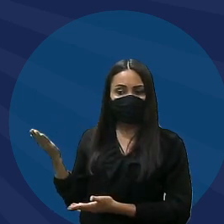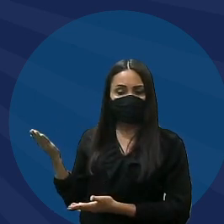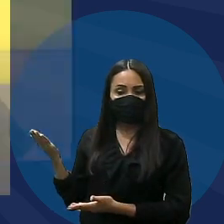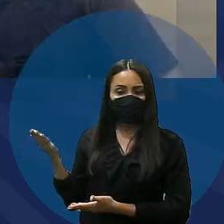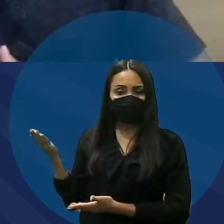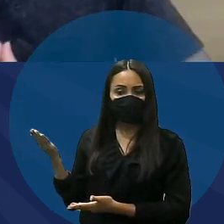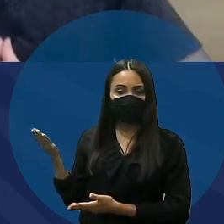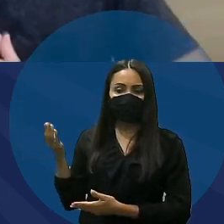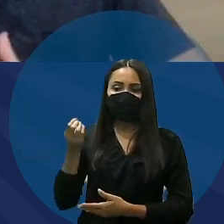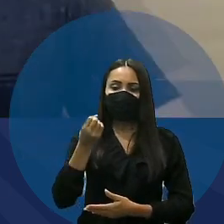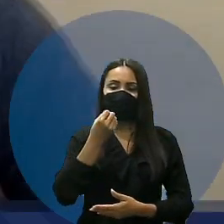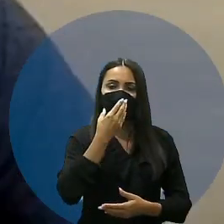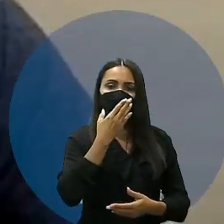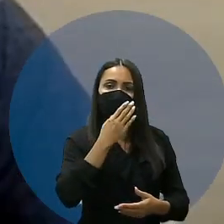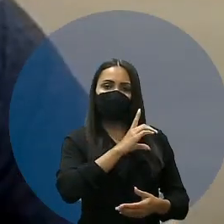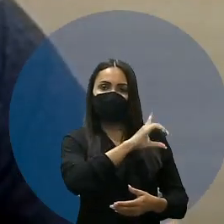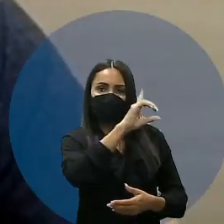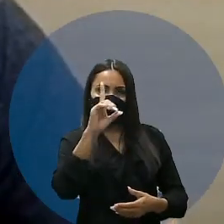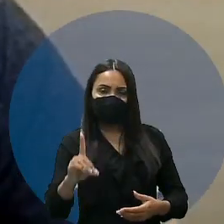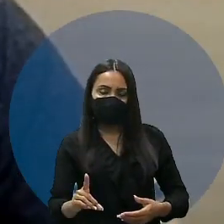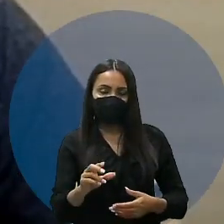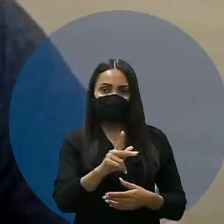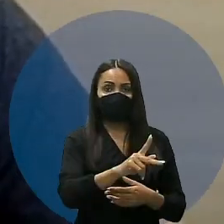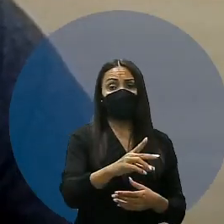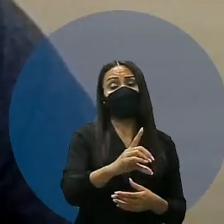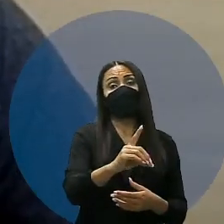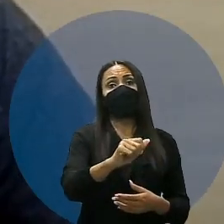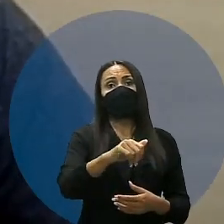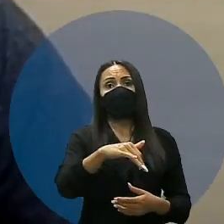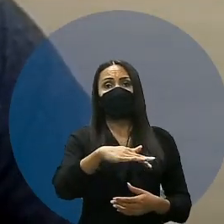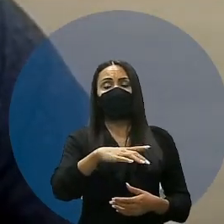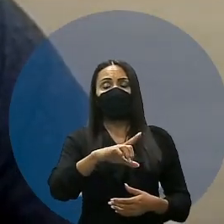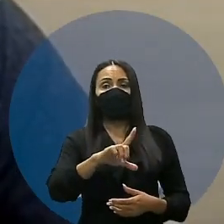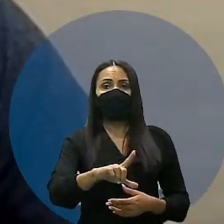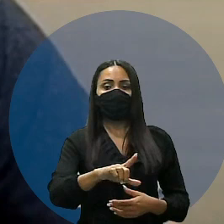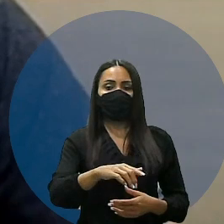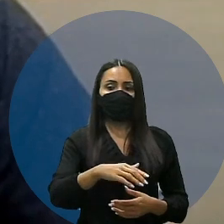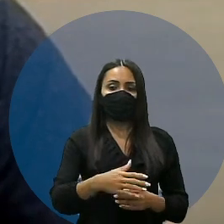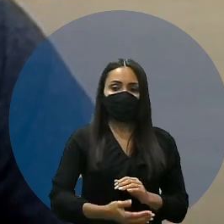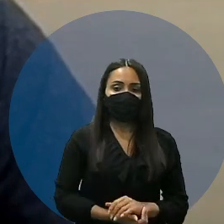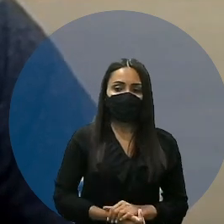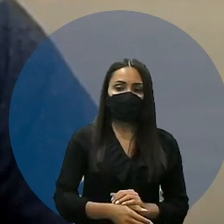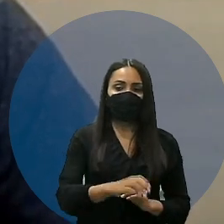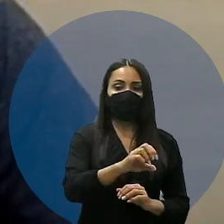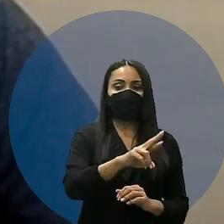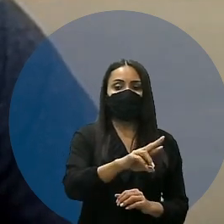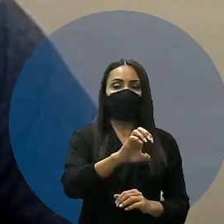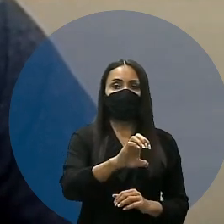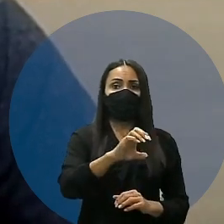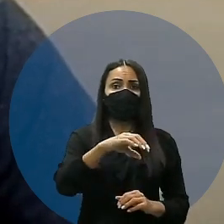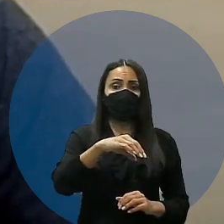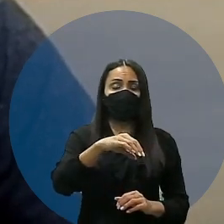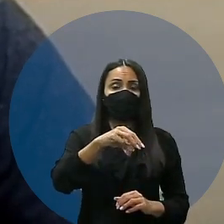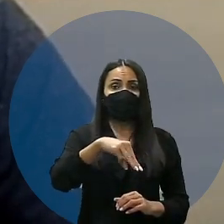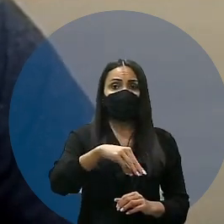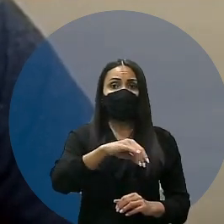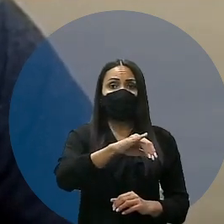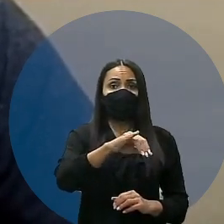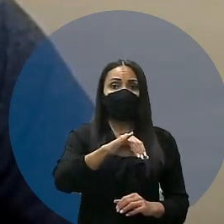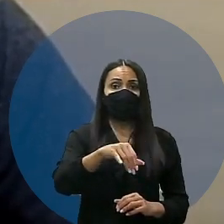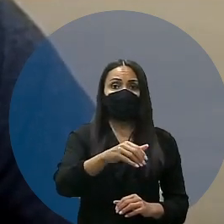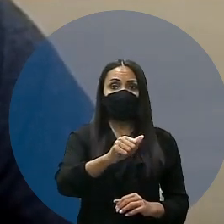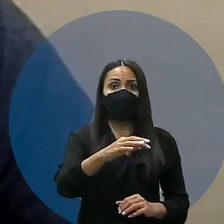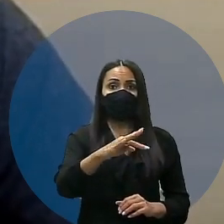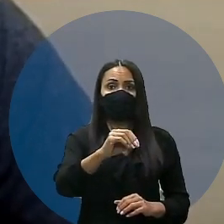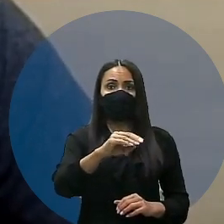Bom dia, sou o professor Daniel Filho, da Erém de Jatobá, fica localizada em Petrolândia, sertão de Itaparica,